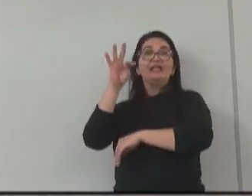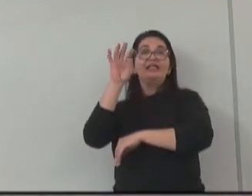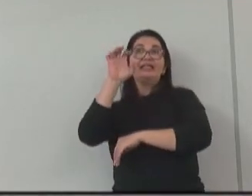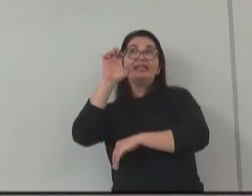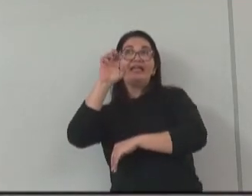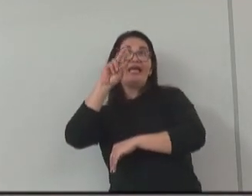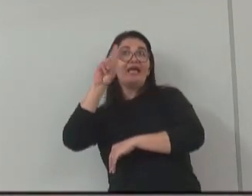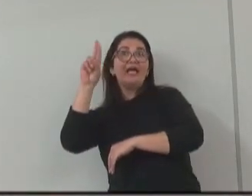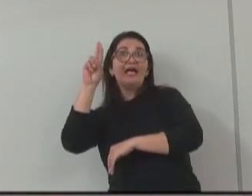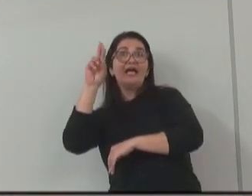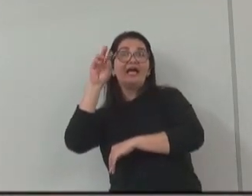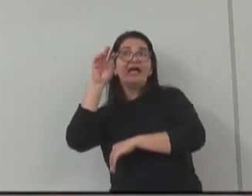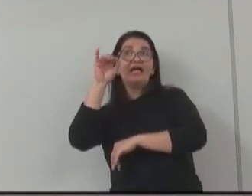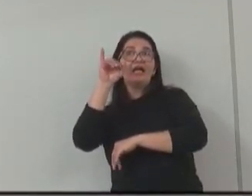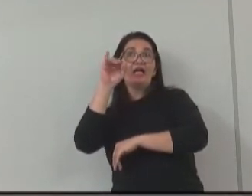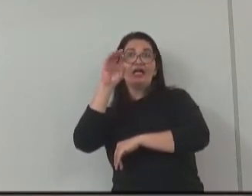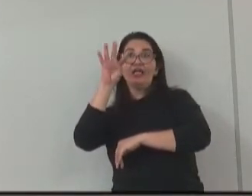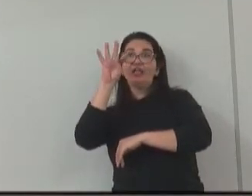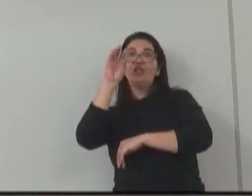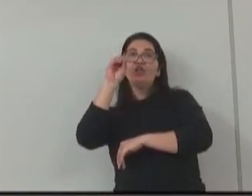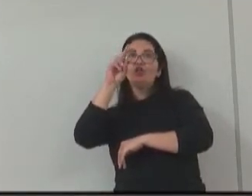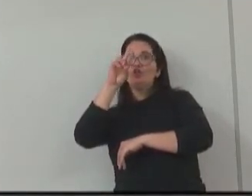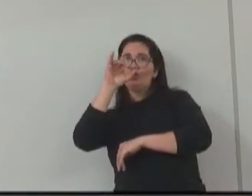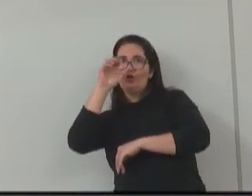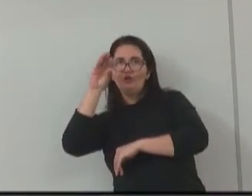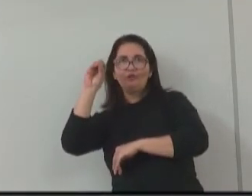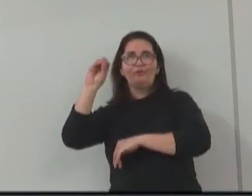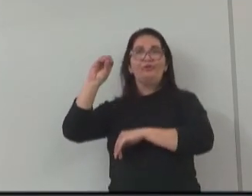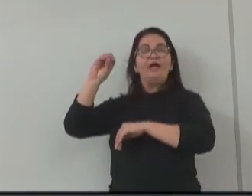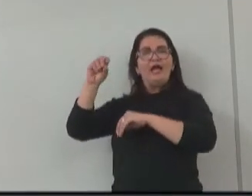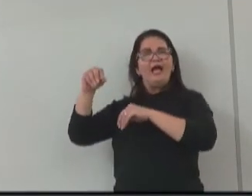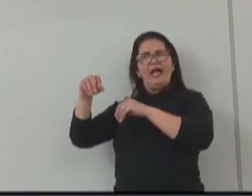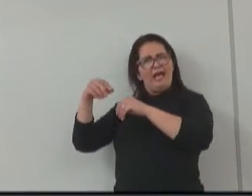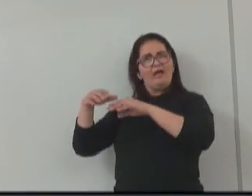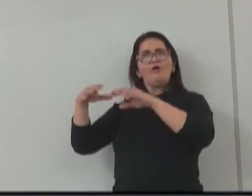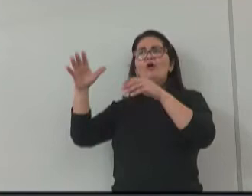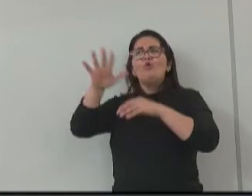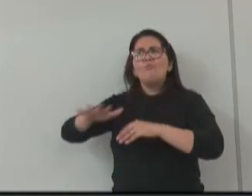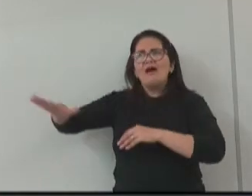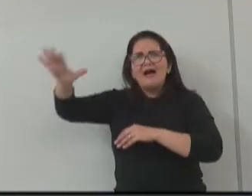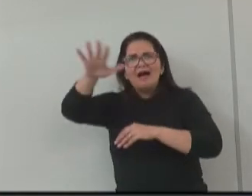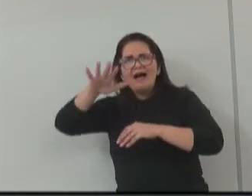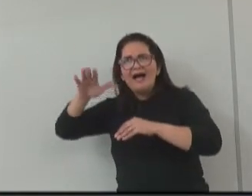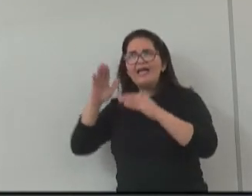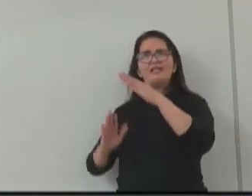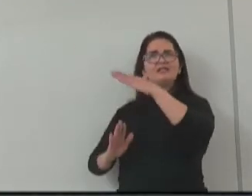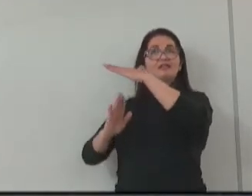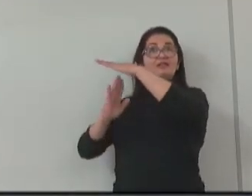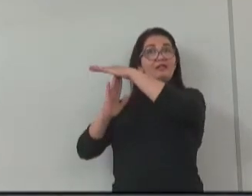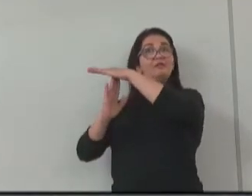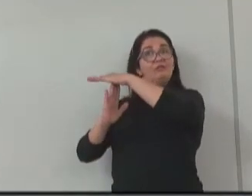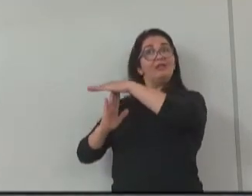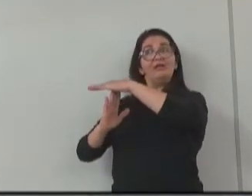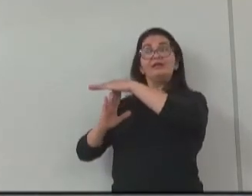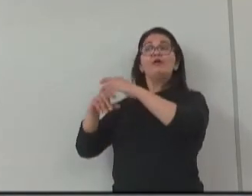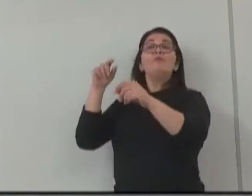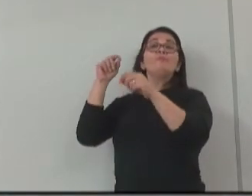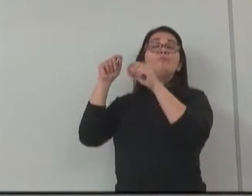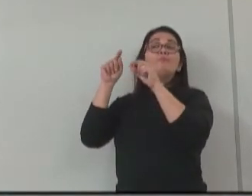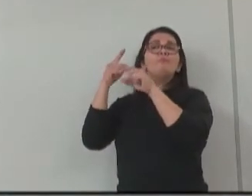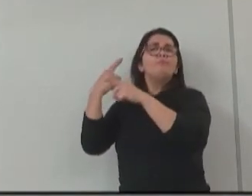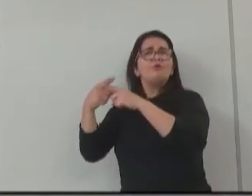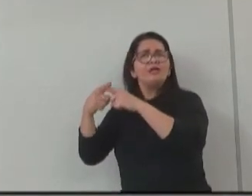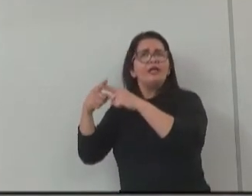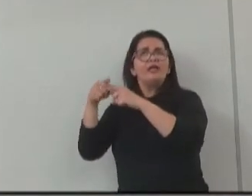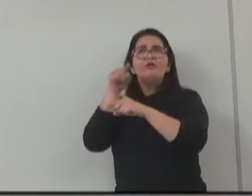classicamente definido como sendo um espaço delimitado. Para que vocês compreendam melhor, esse território,